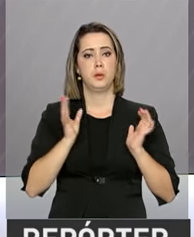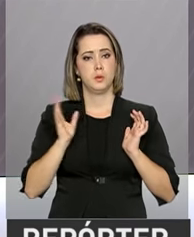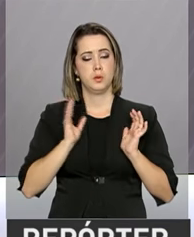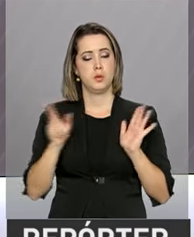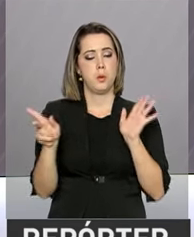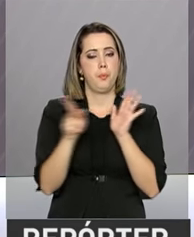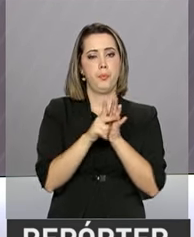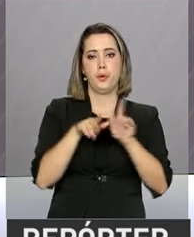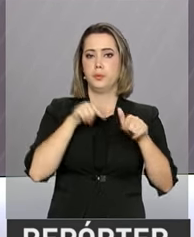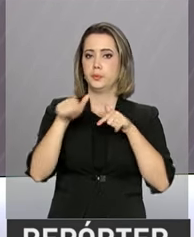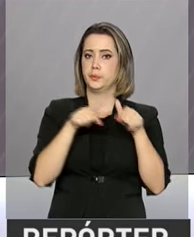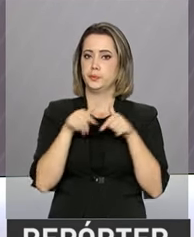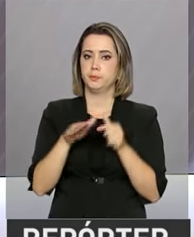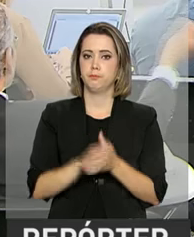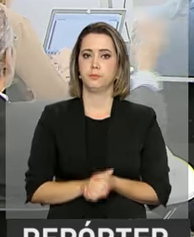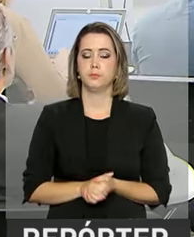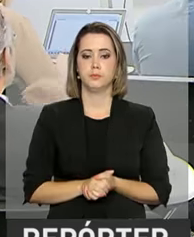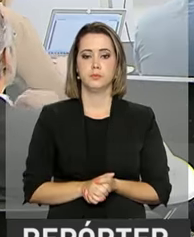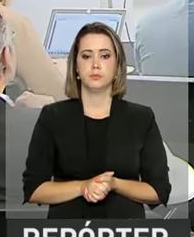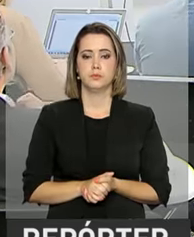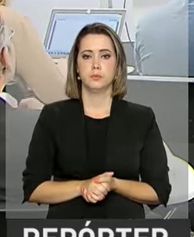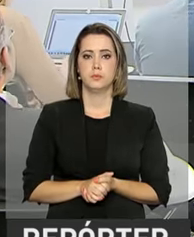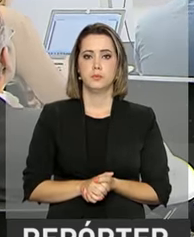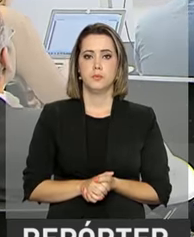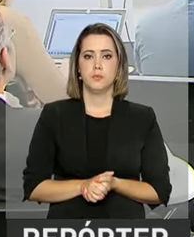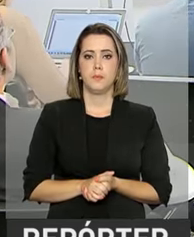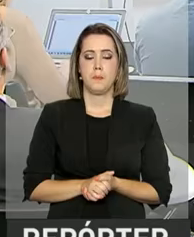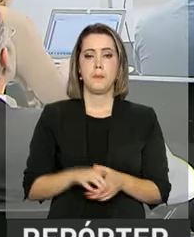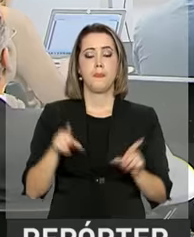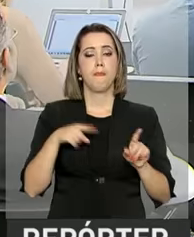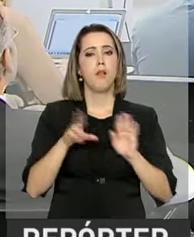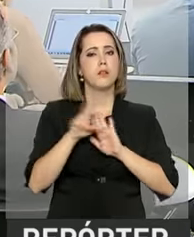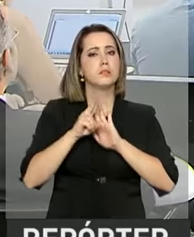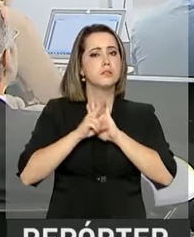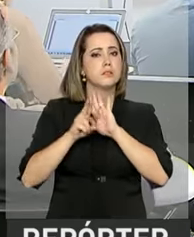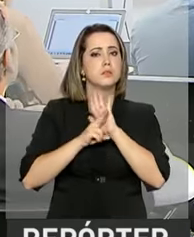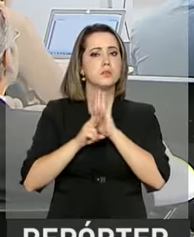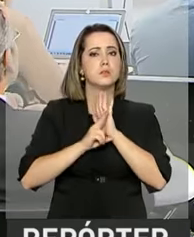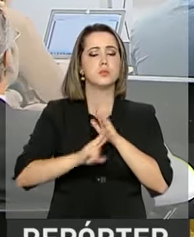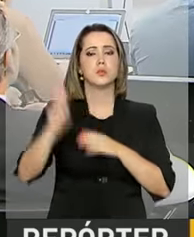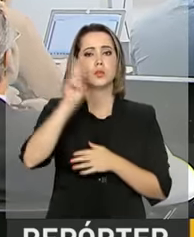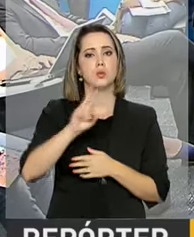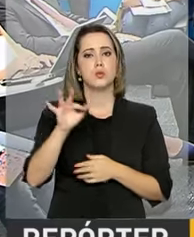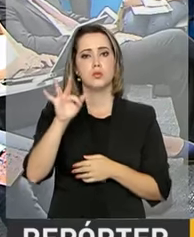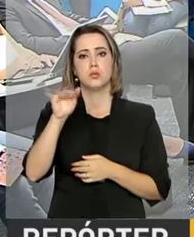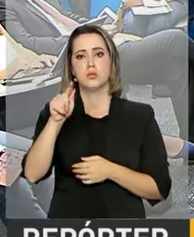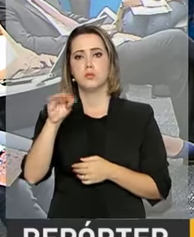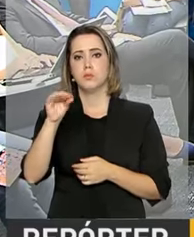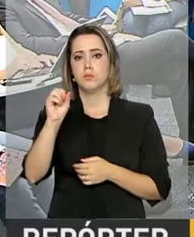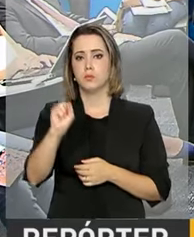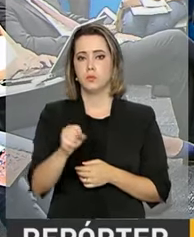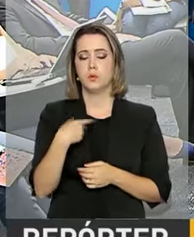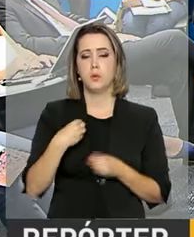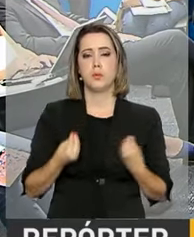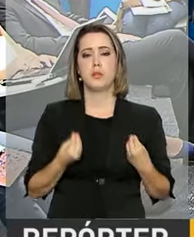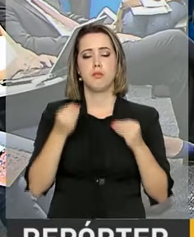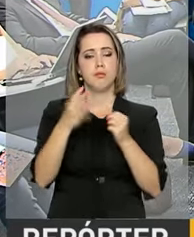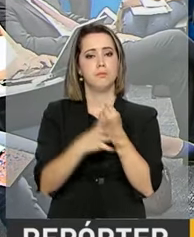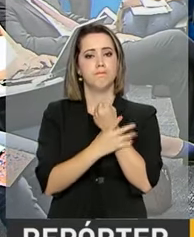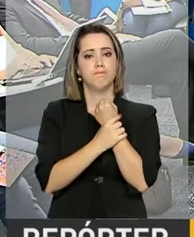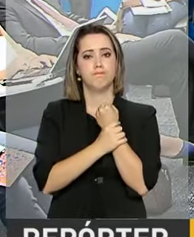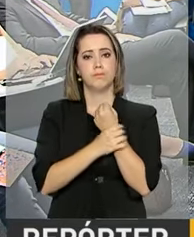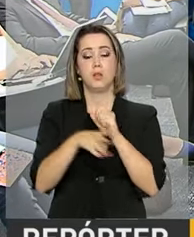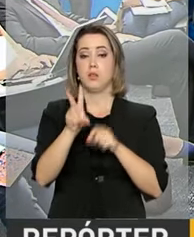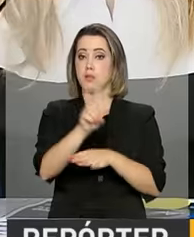patrimônio do trabalhador as regras para o uso do fgts como garantia para empréstimos